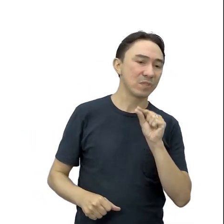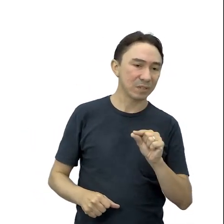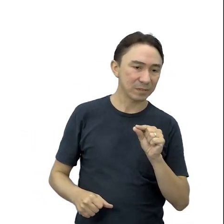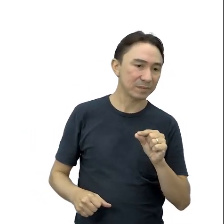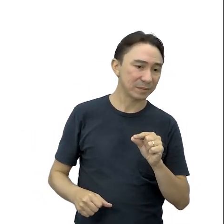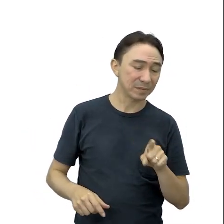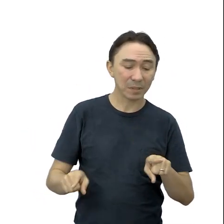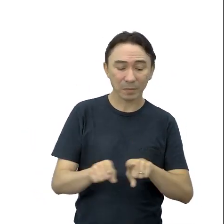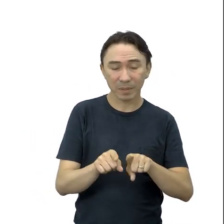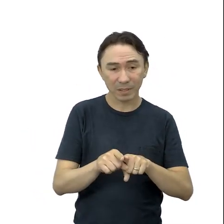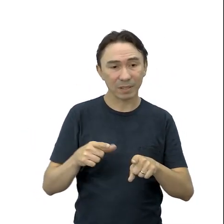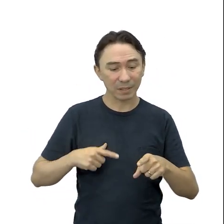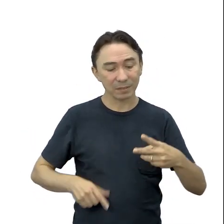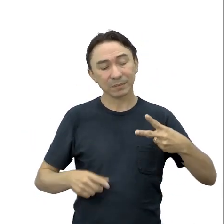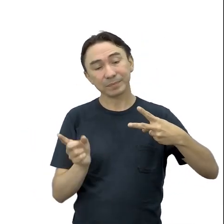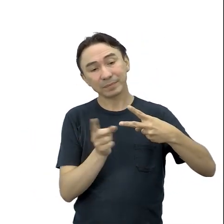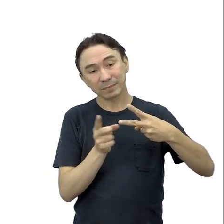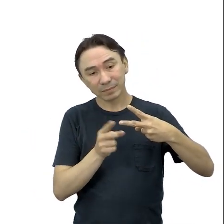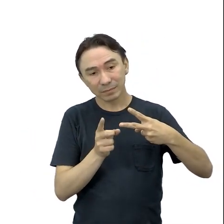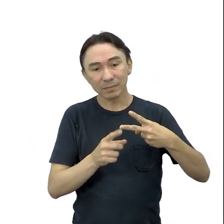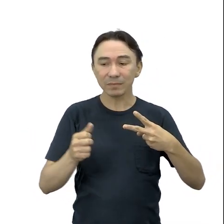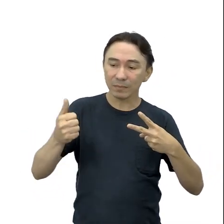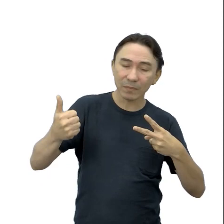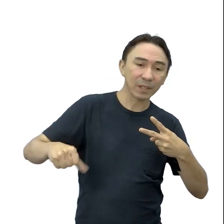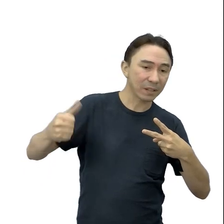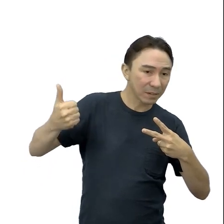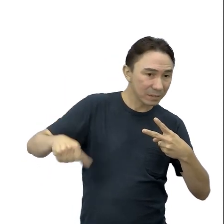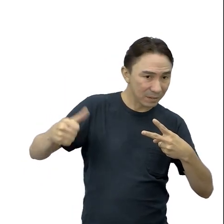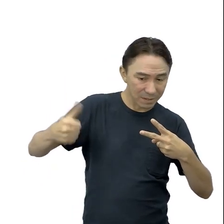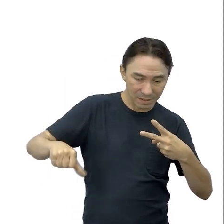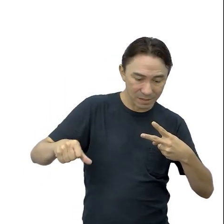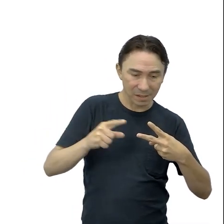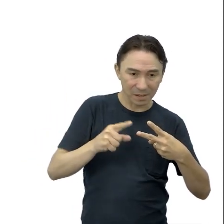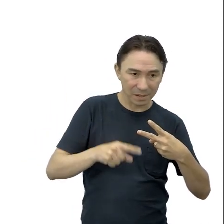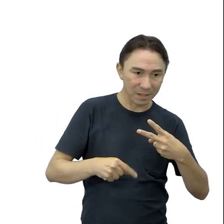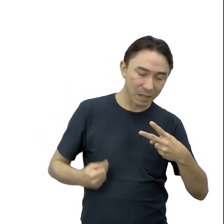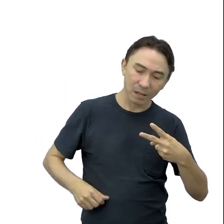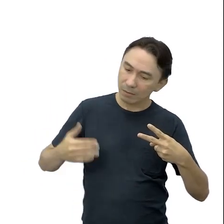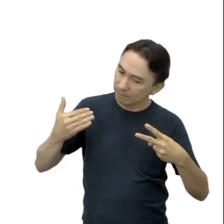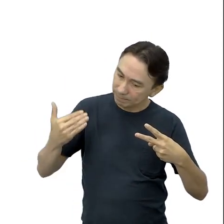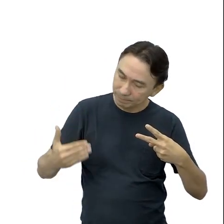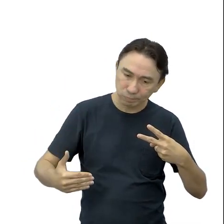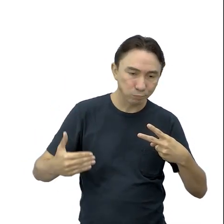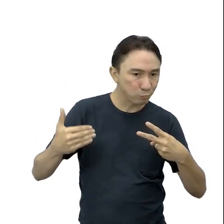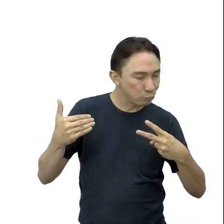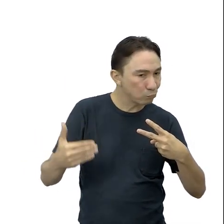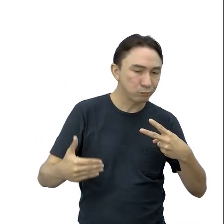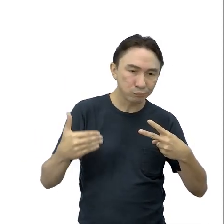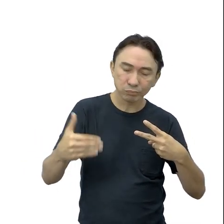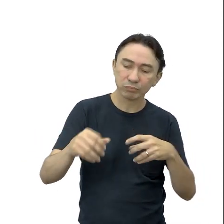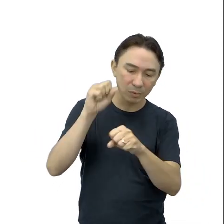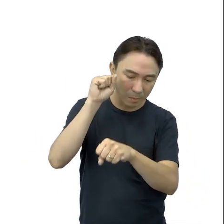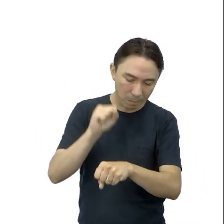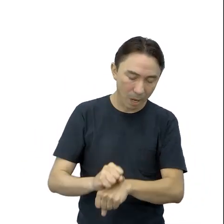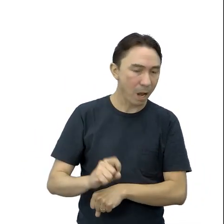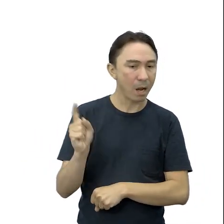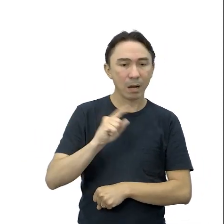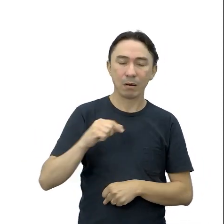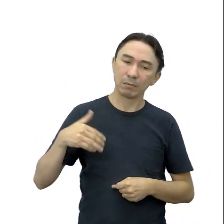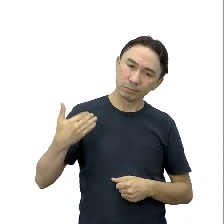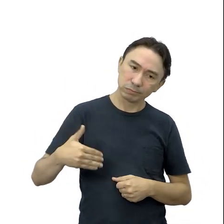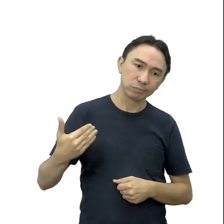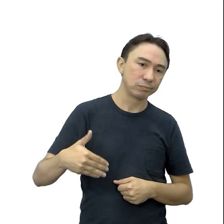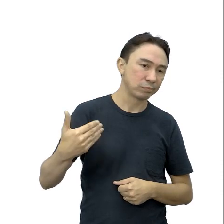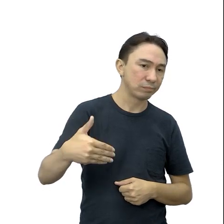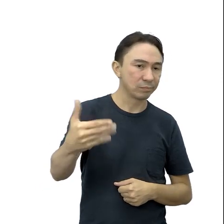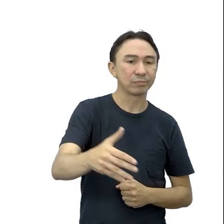formativa, que a avaliação formativa ela é contínua, né? A gente é todo o processo, né, que a gente está com os estudantes,